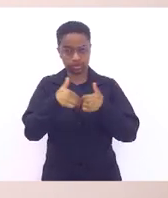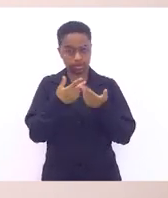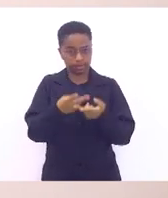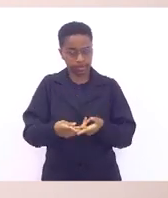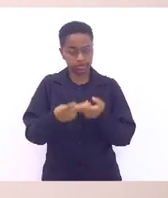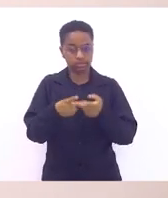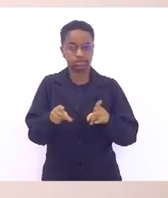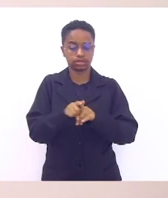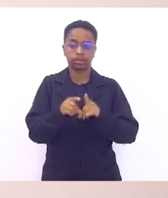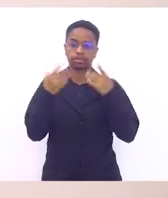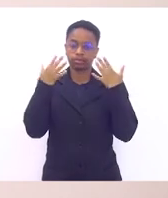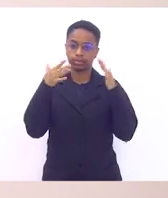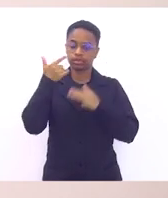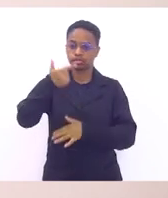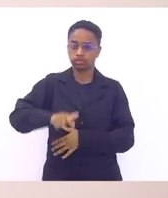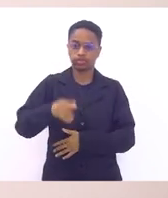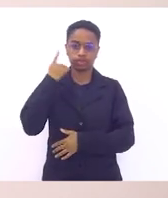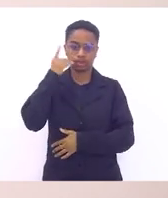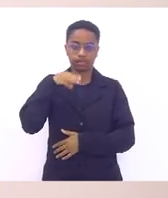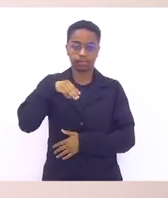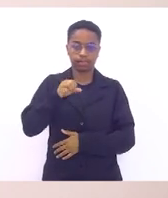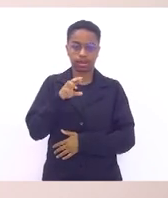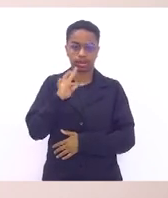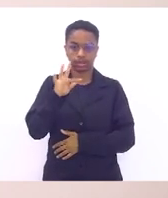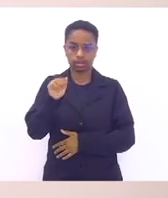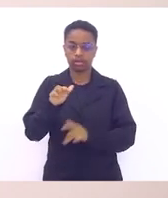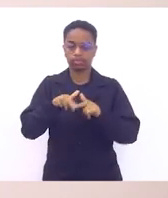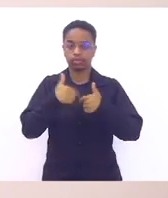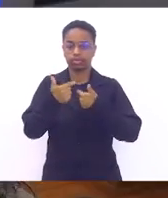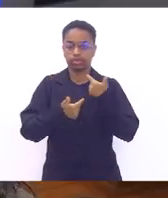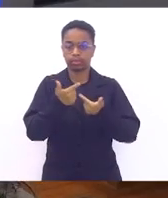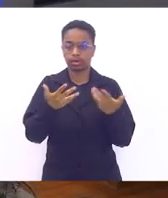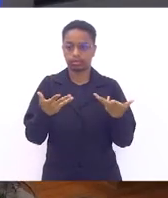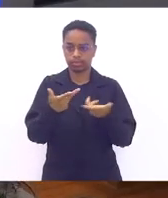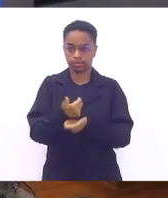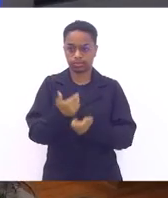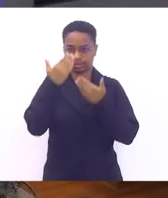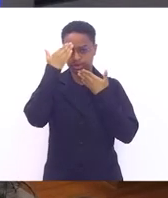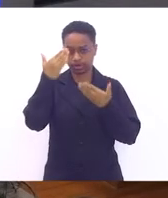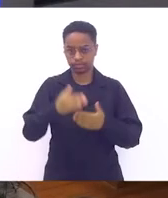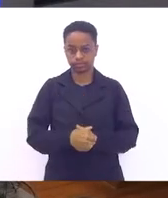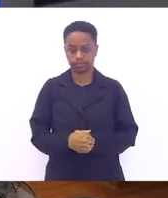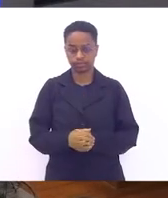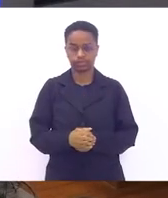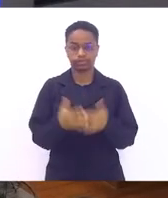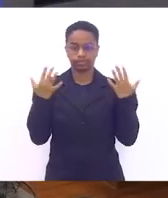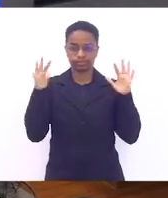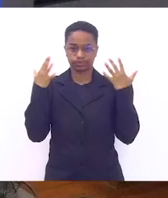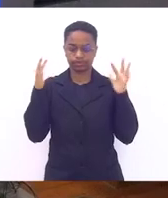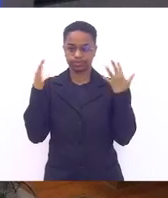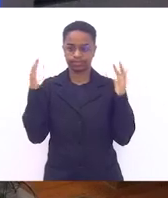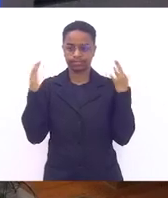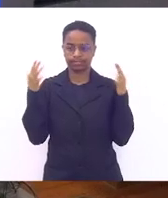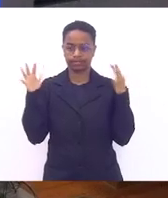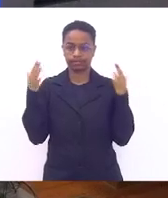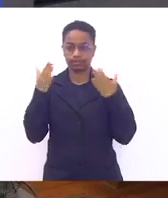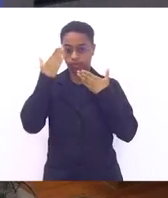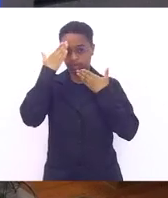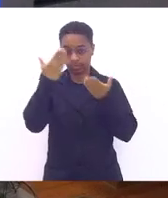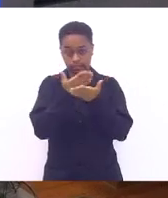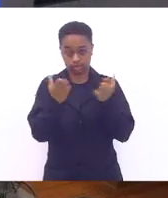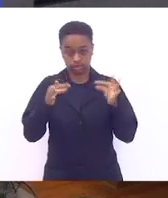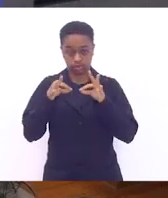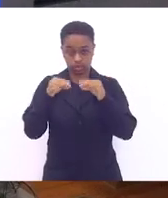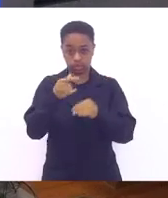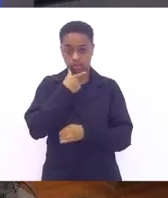e parabenizar mais uma vez a deputada Marta Rocha pelo trabalho que está fazendo. Obrigado. Bom, muitíssimo obrigada a todas e